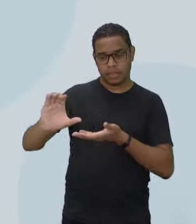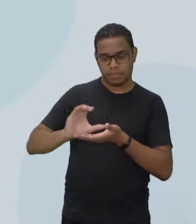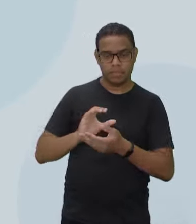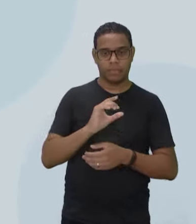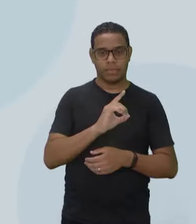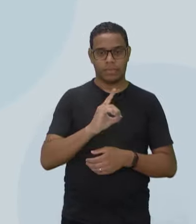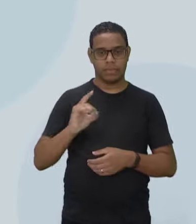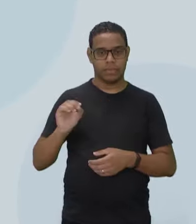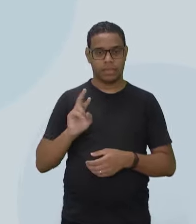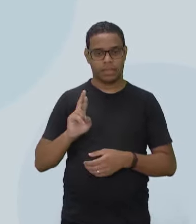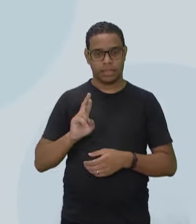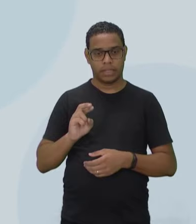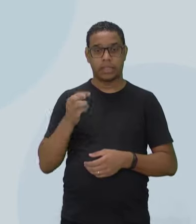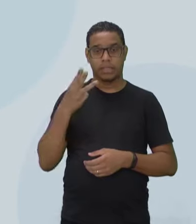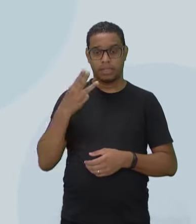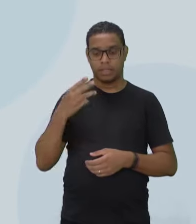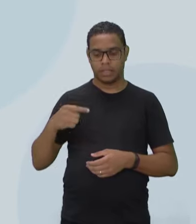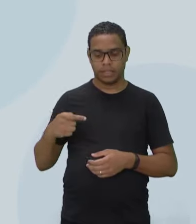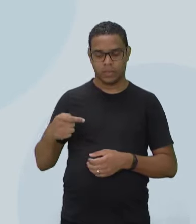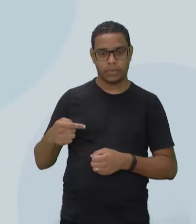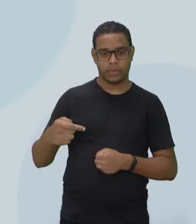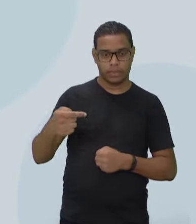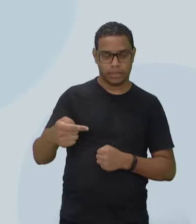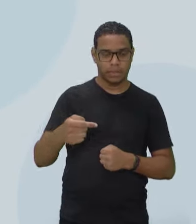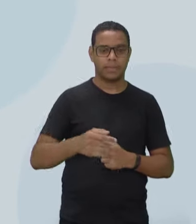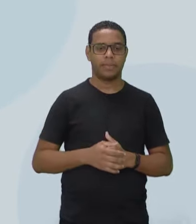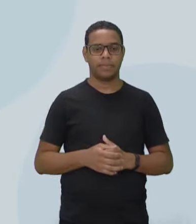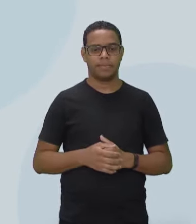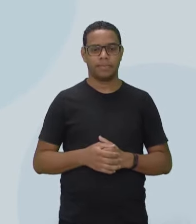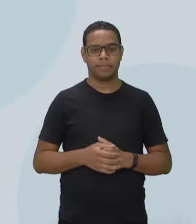100, avance 3 casas.